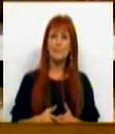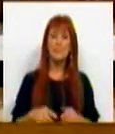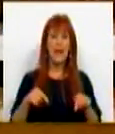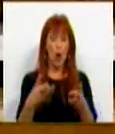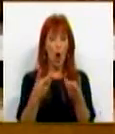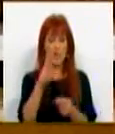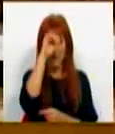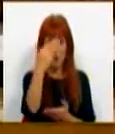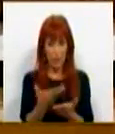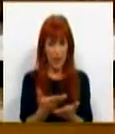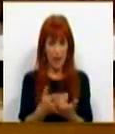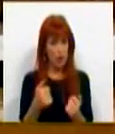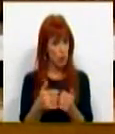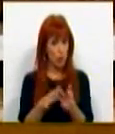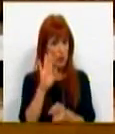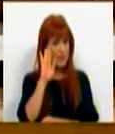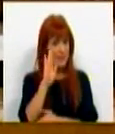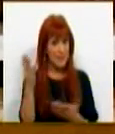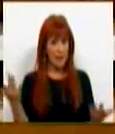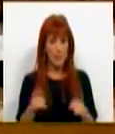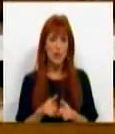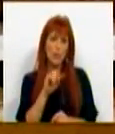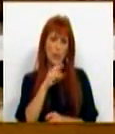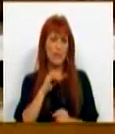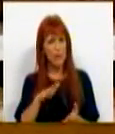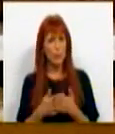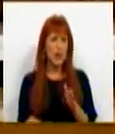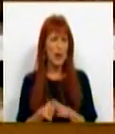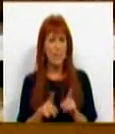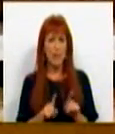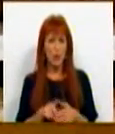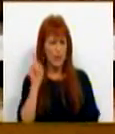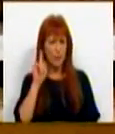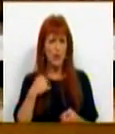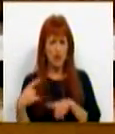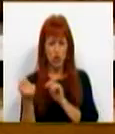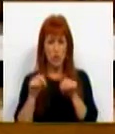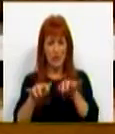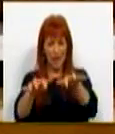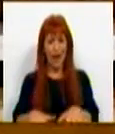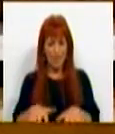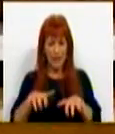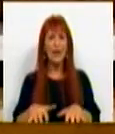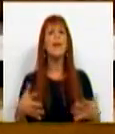Este Orçamento de Estado, que todos sabemos que é talvez a proposta de lei mais importante que é discutida nesta Câmara,